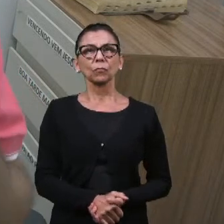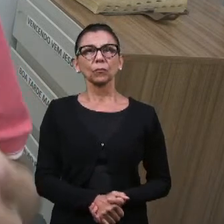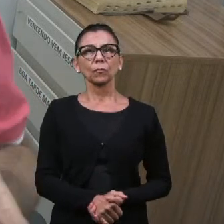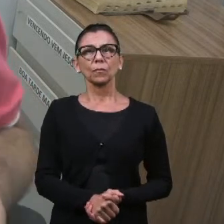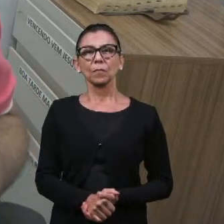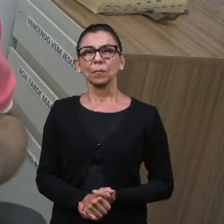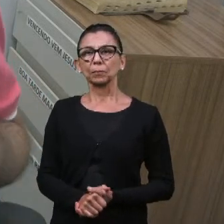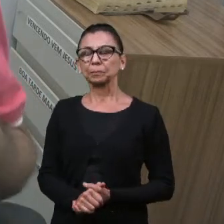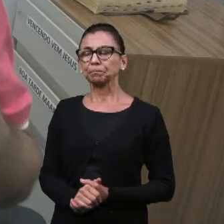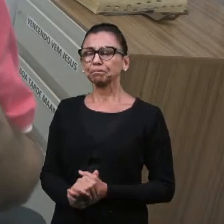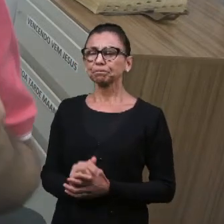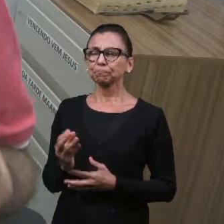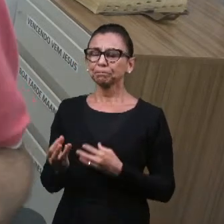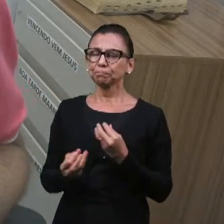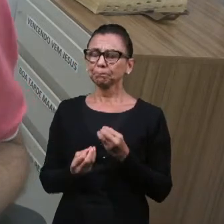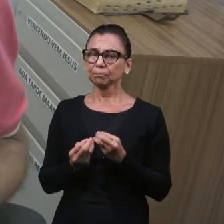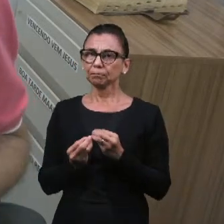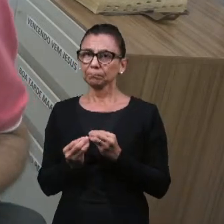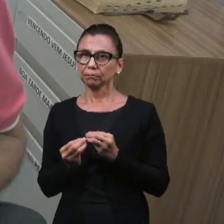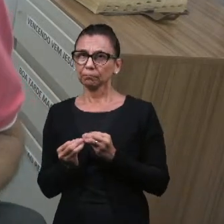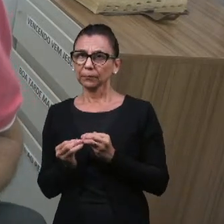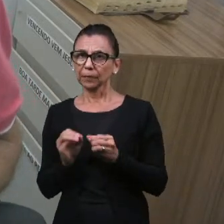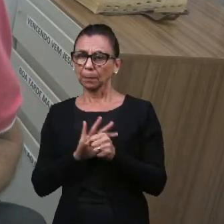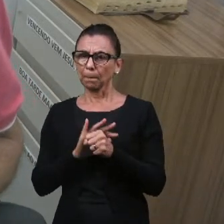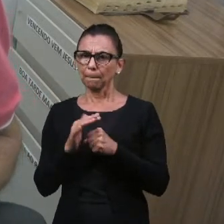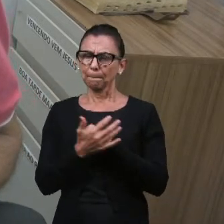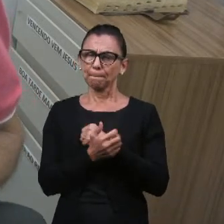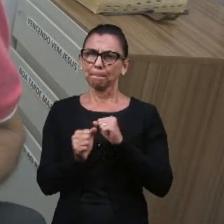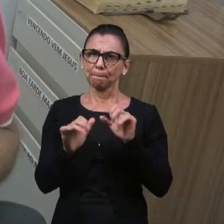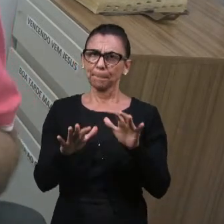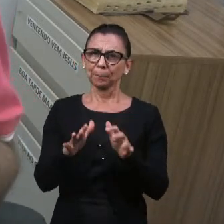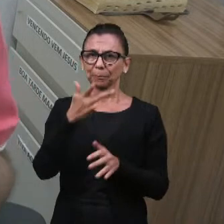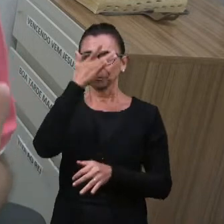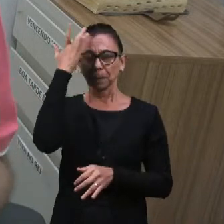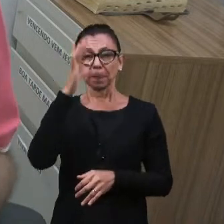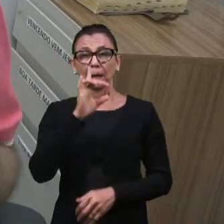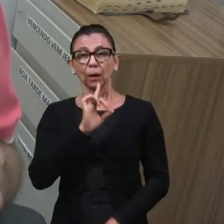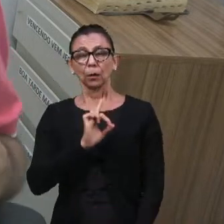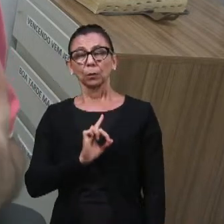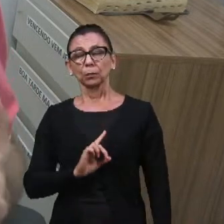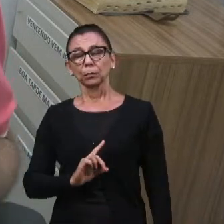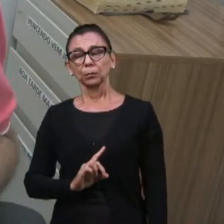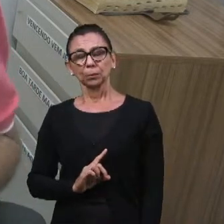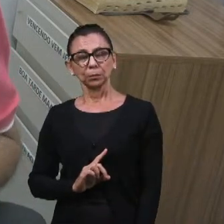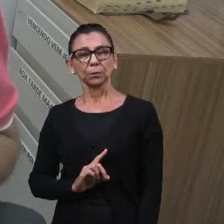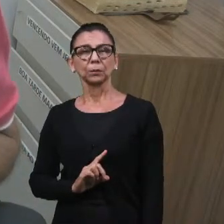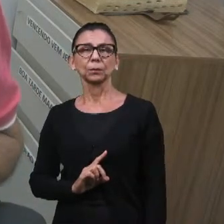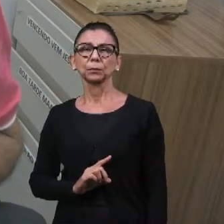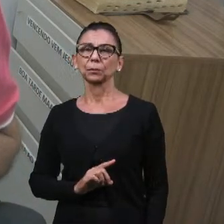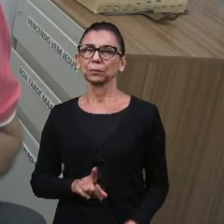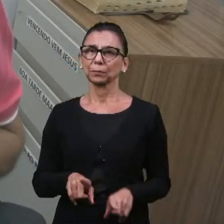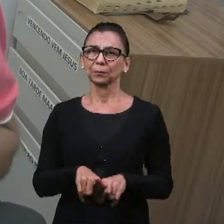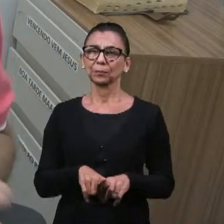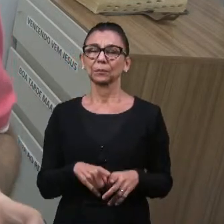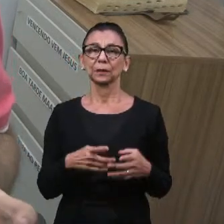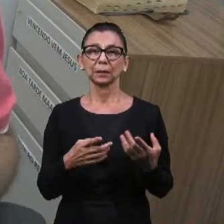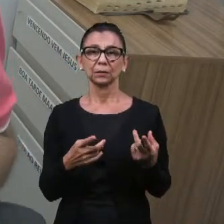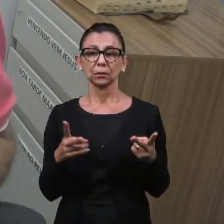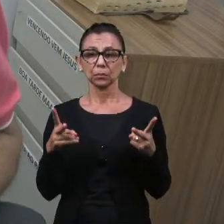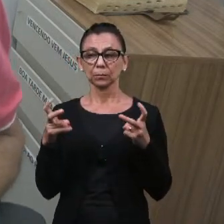Essa pandemia, muitas pessoas com depressão, tudo que está acontecendo, o medo, a violência, né?